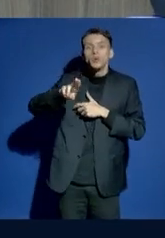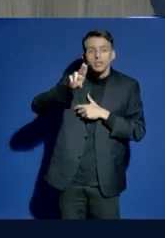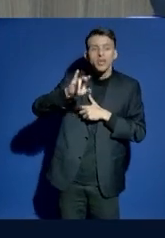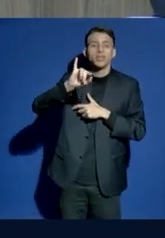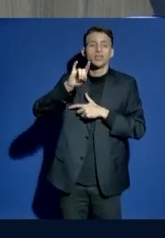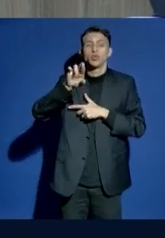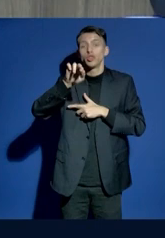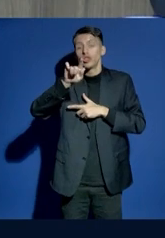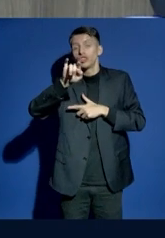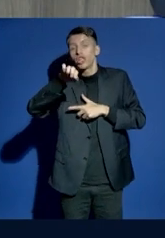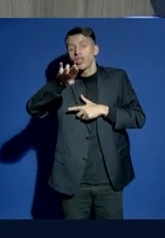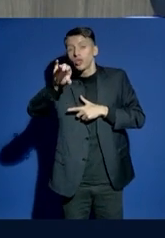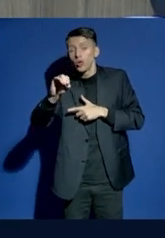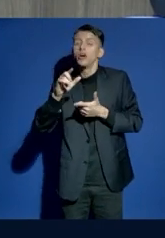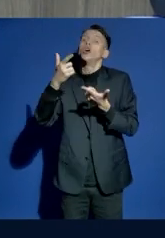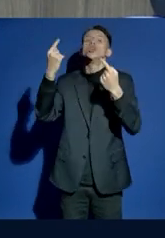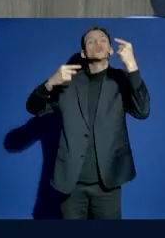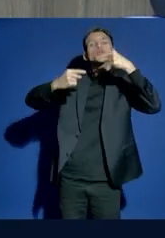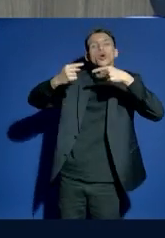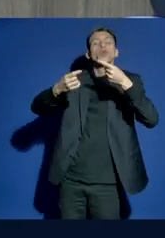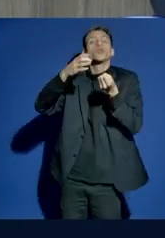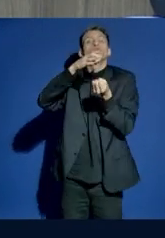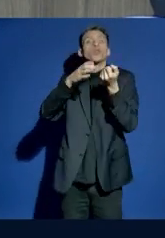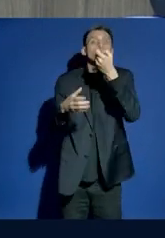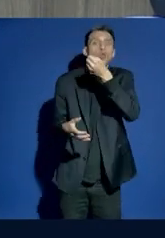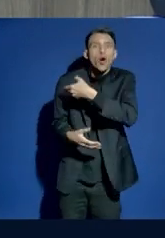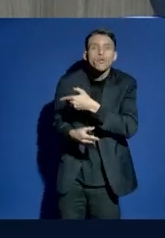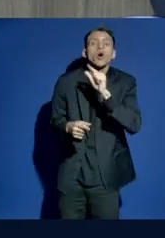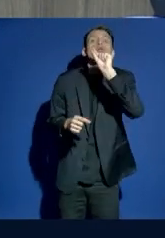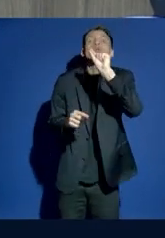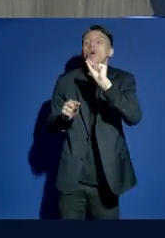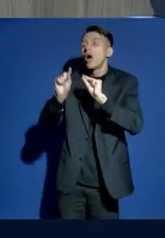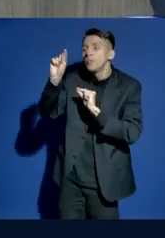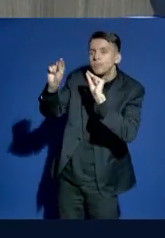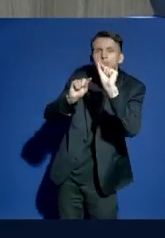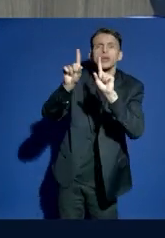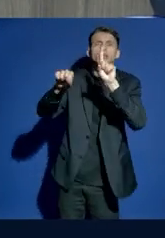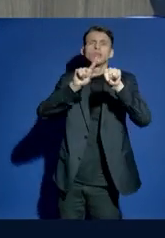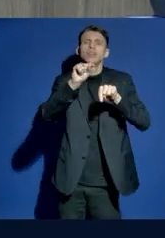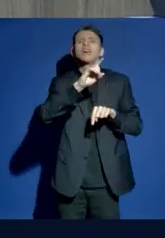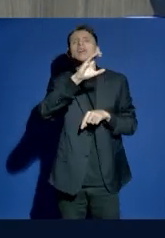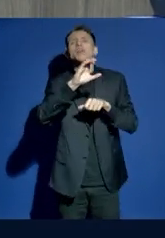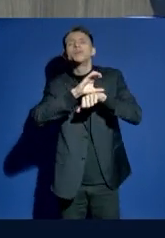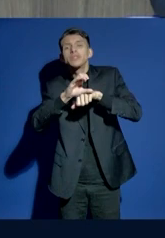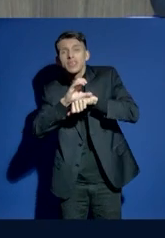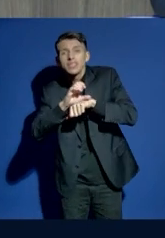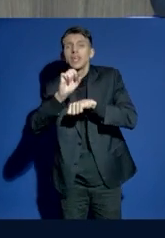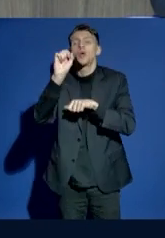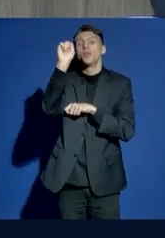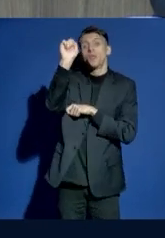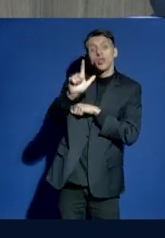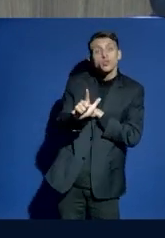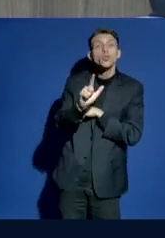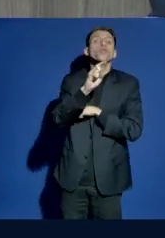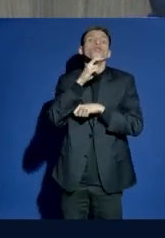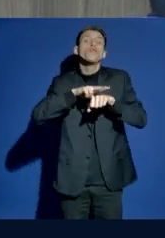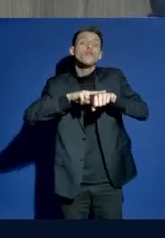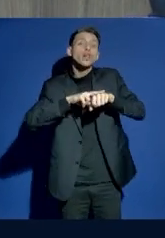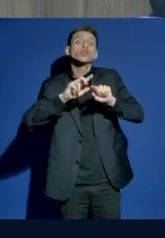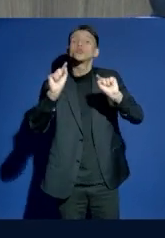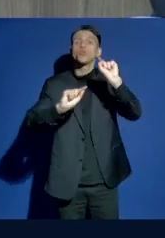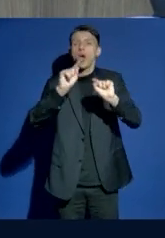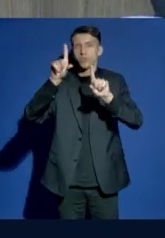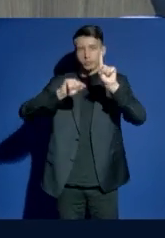nós abrimos uma outra discussão sobre qual hidrogênio nós vamos utilizar, se é o cinza, se é o azul, se é o verde, enfim.